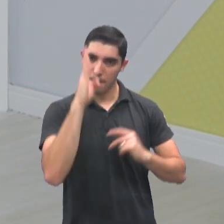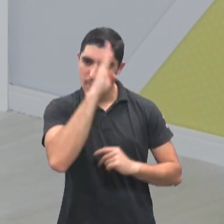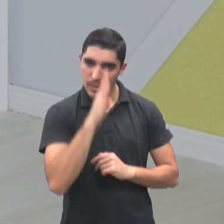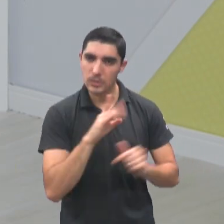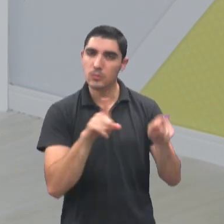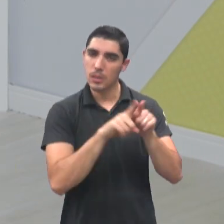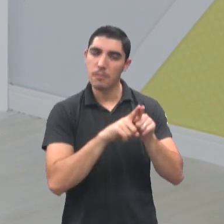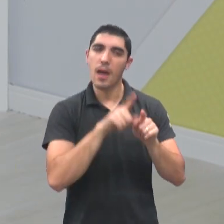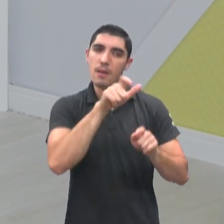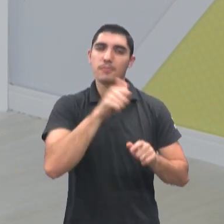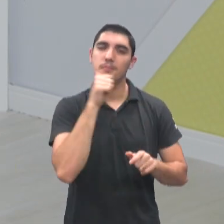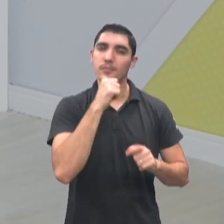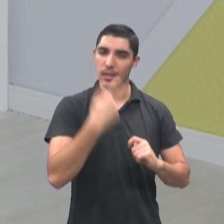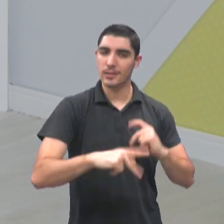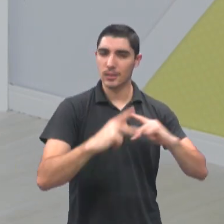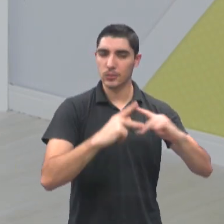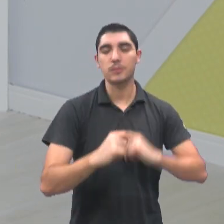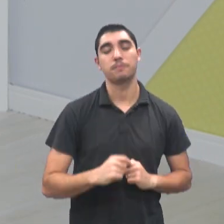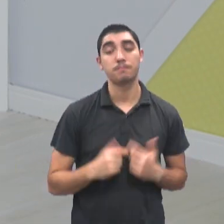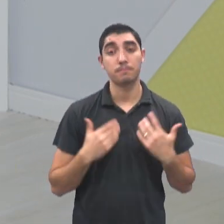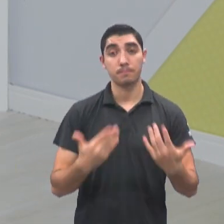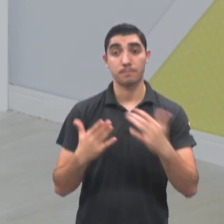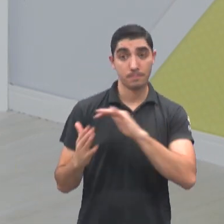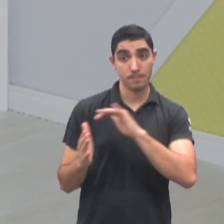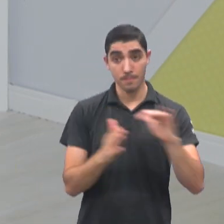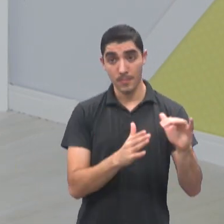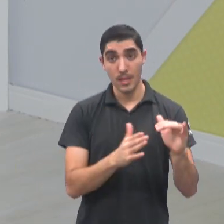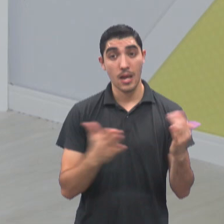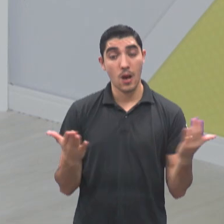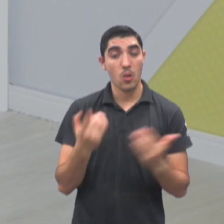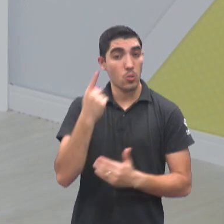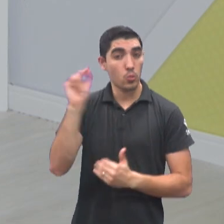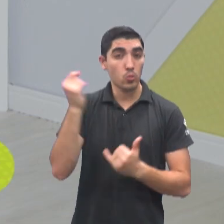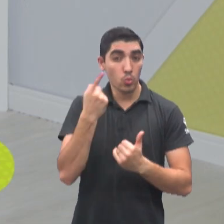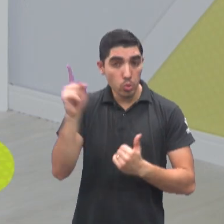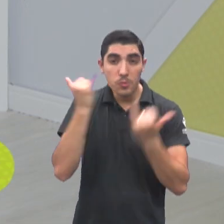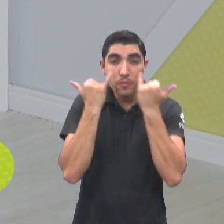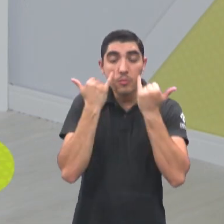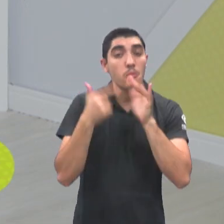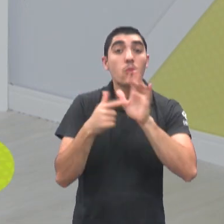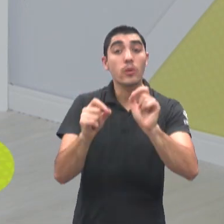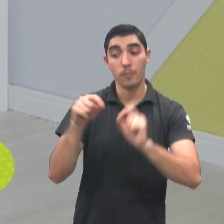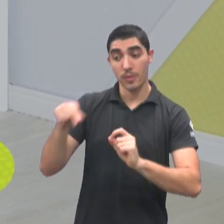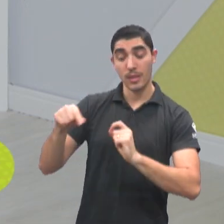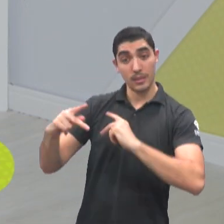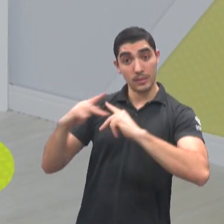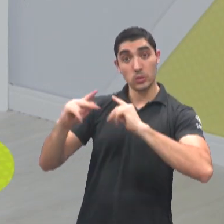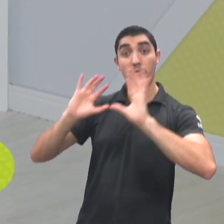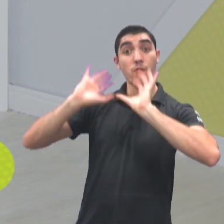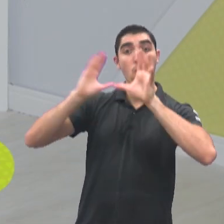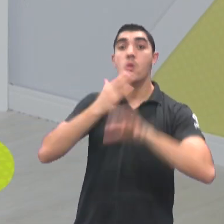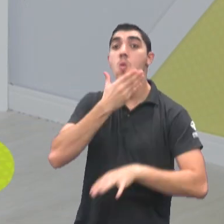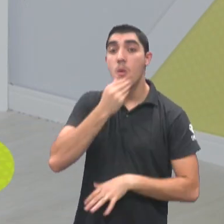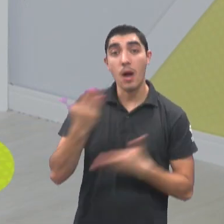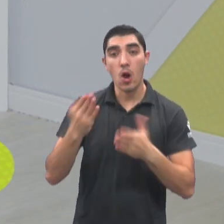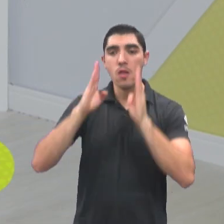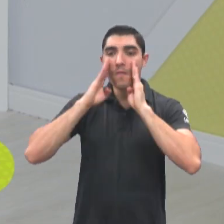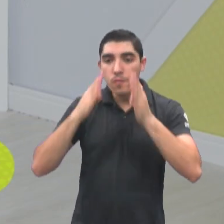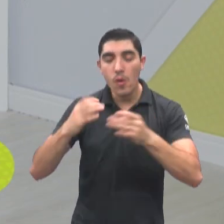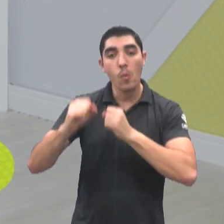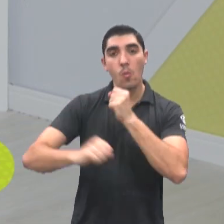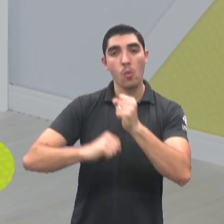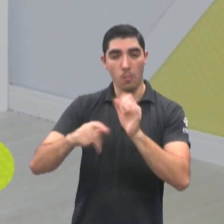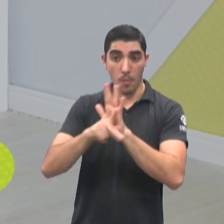Esporte. Brunão, para a gente fechar o programa de hoje está no pique, falando de vôlei, porque o São José já começa a pensar no elenco, visando o